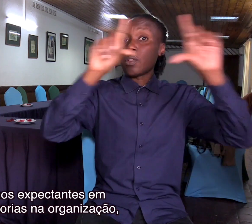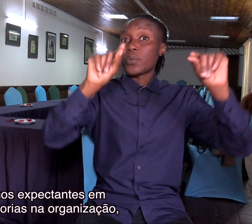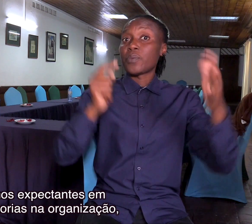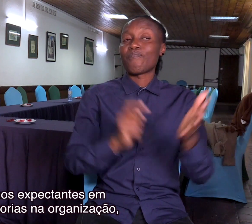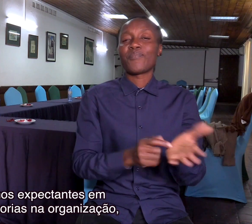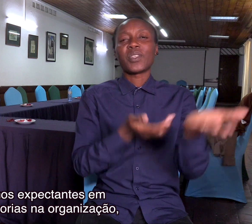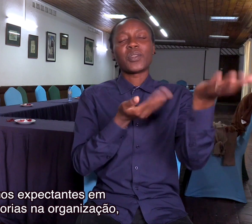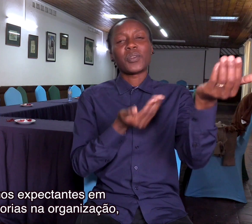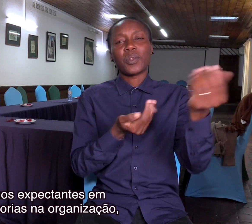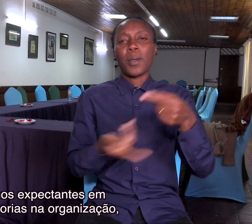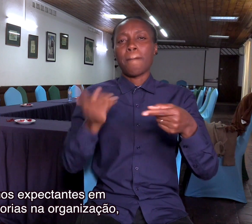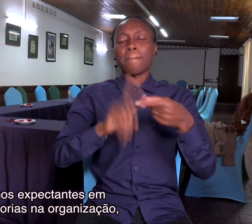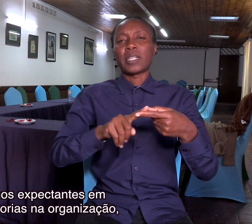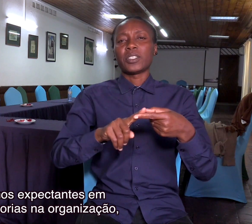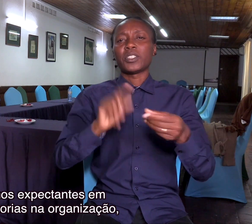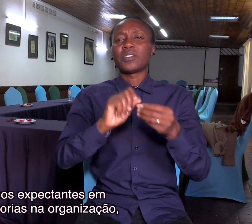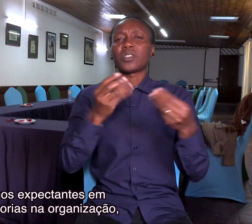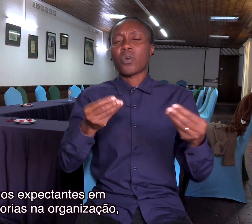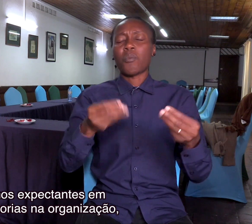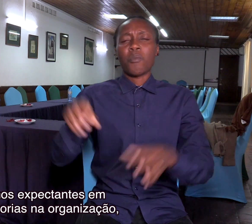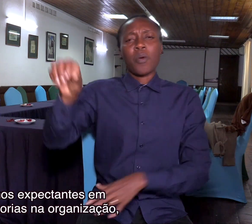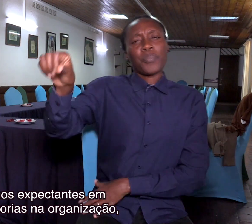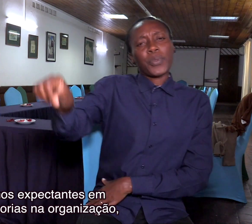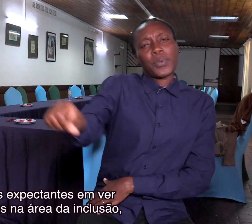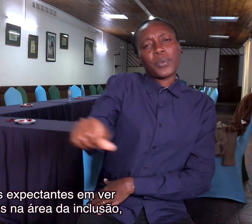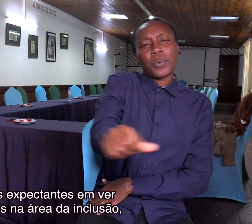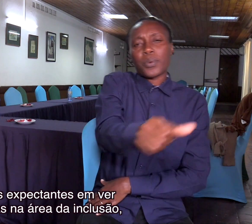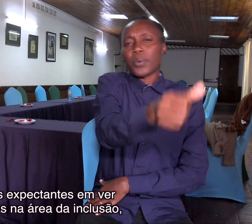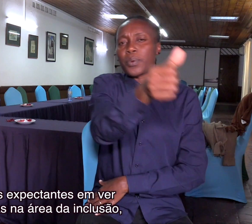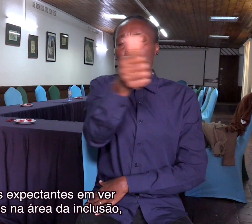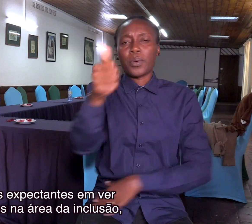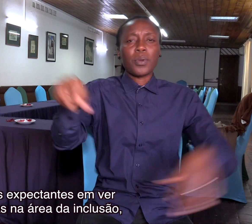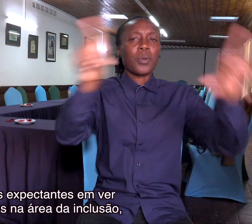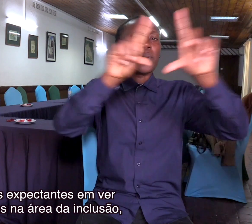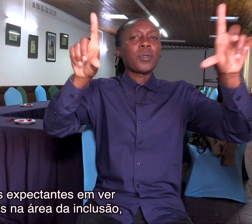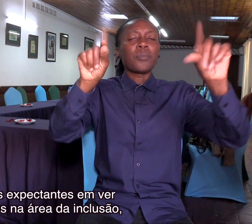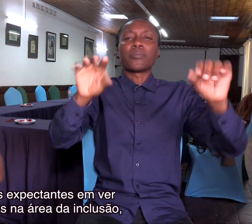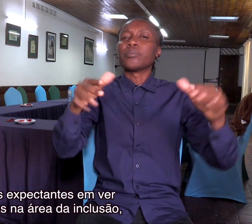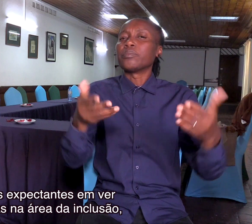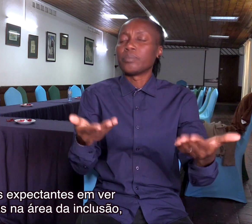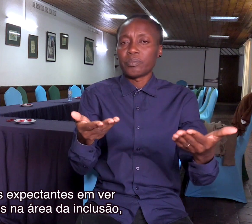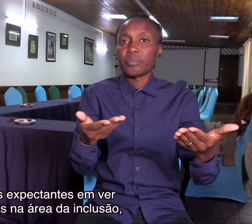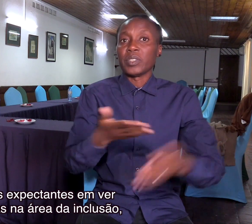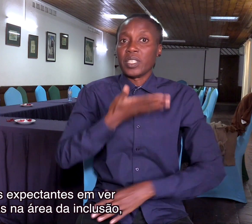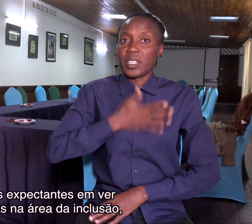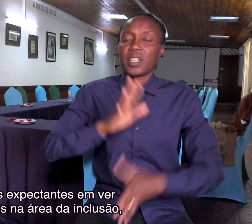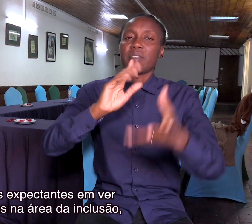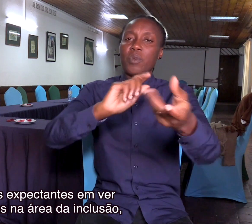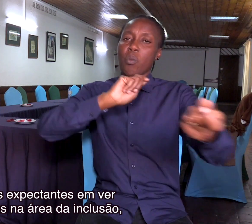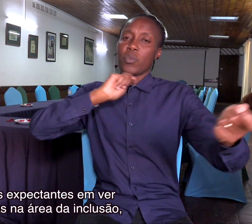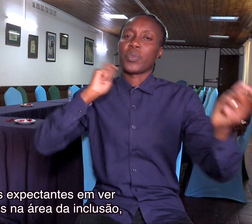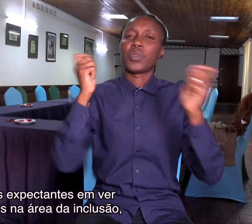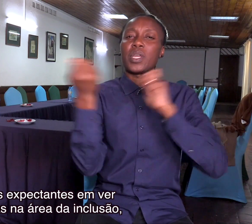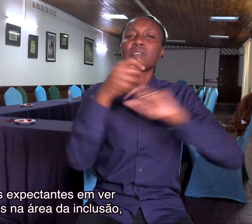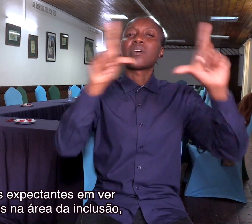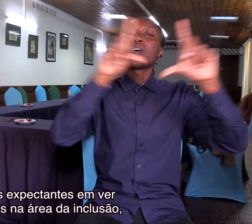em ver mais melhorias na organização, estamos expectantes em ver mudanças, principalmente